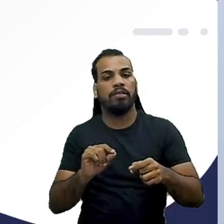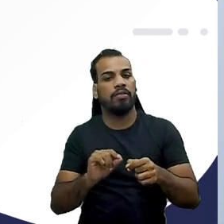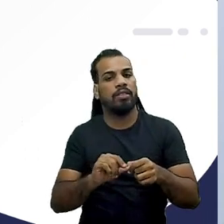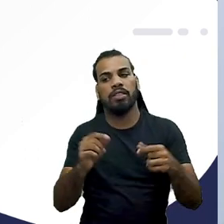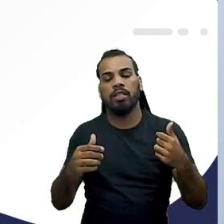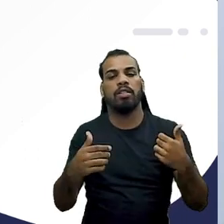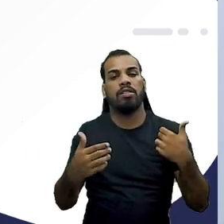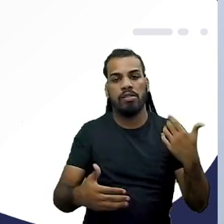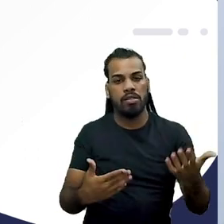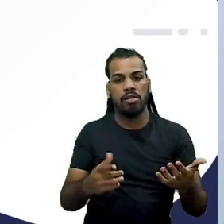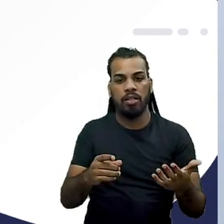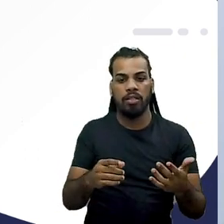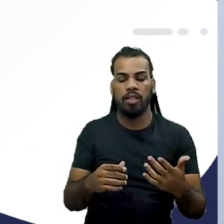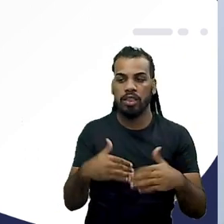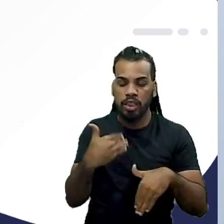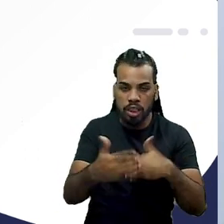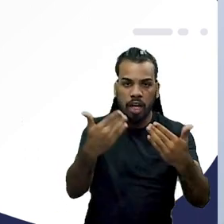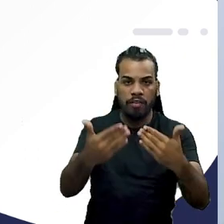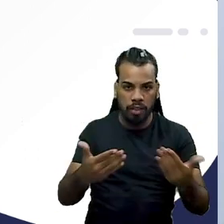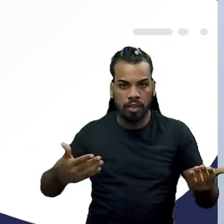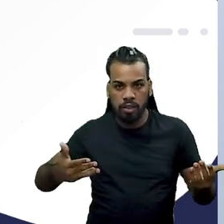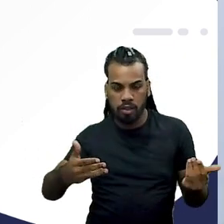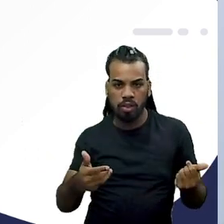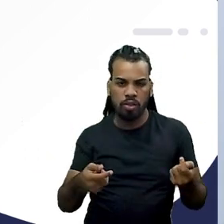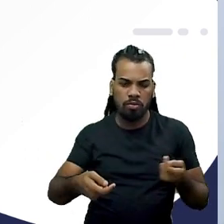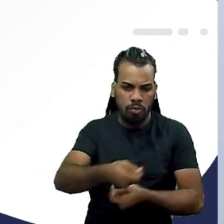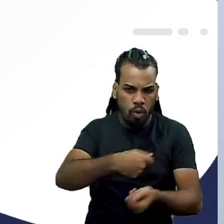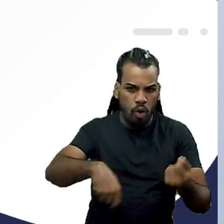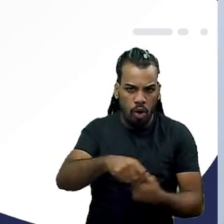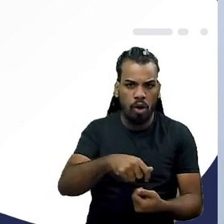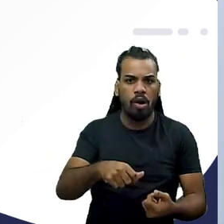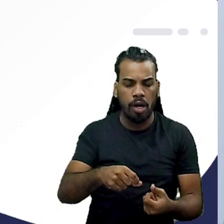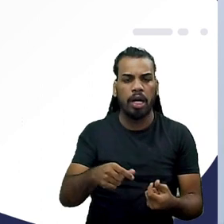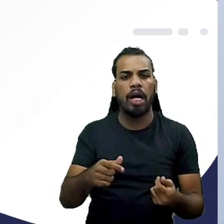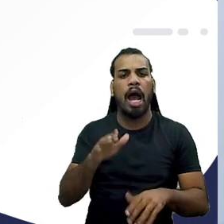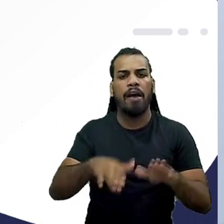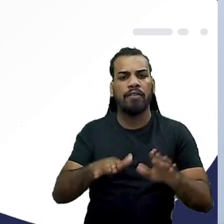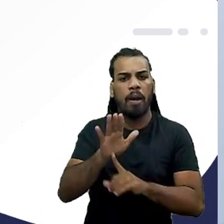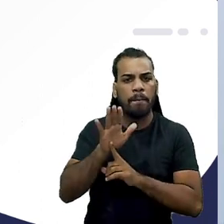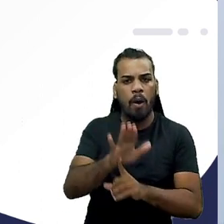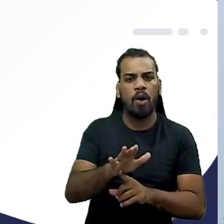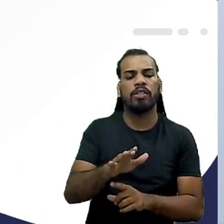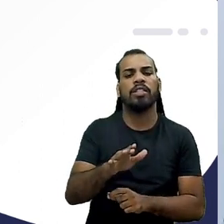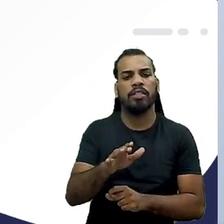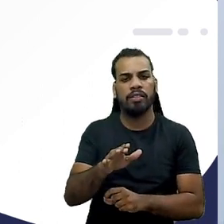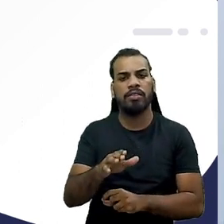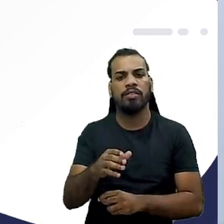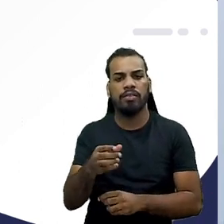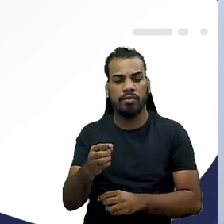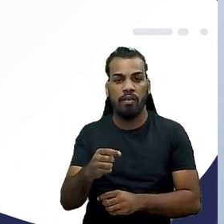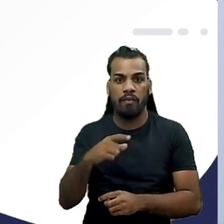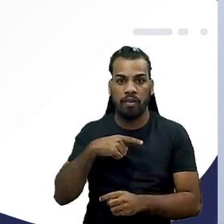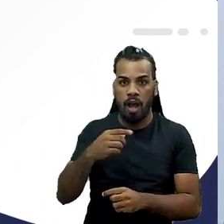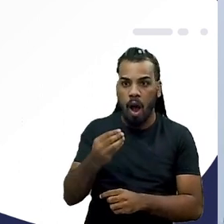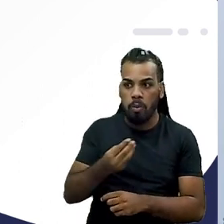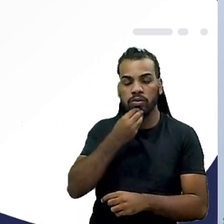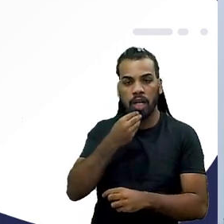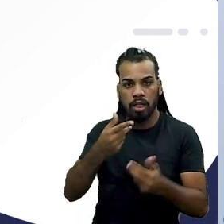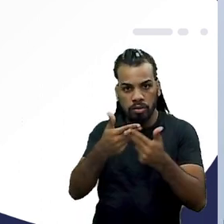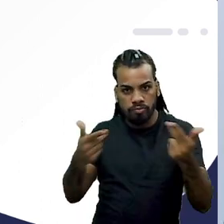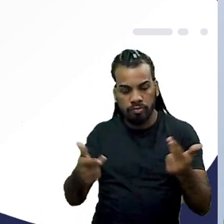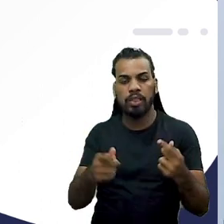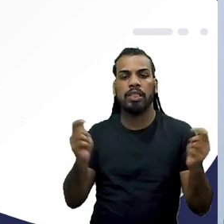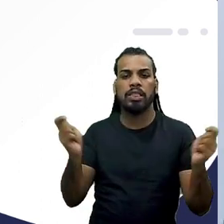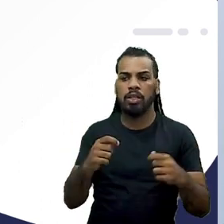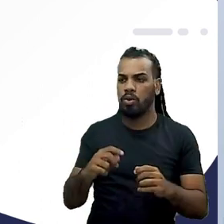implantação, estão desenvolvendo modelo de negócio, a gente às vezes mostra para ele que quando ele avalia a oportunidade de negócio,